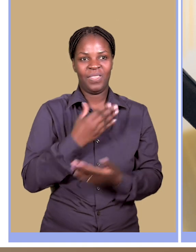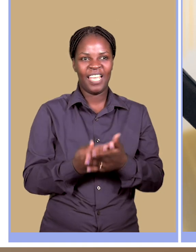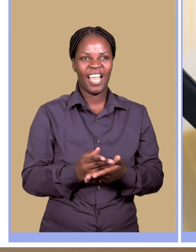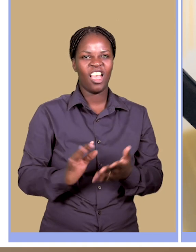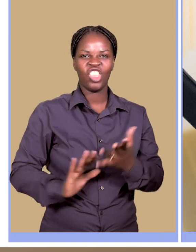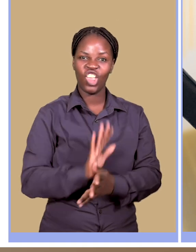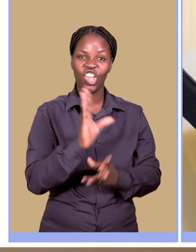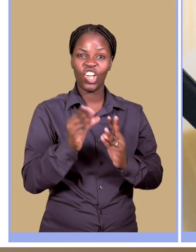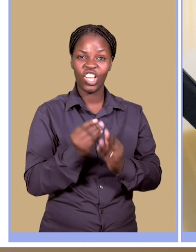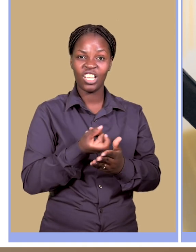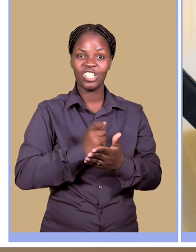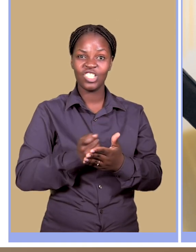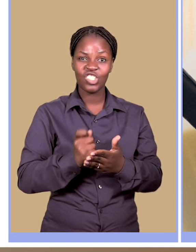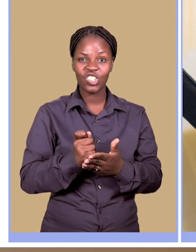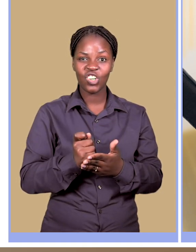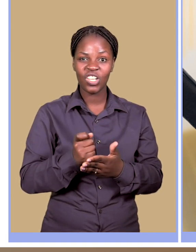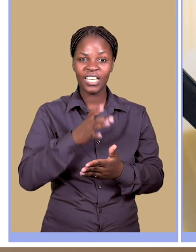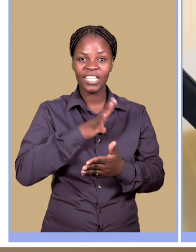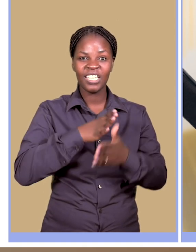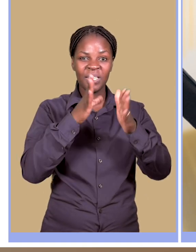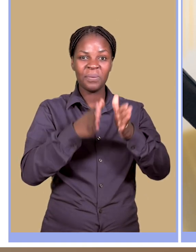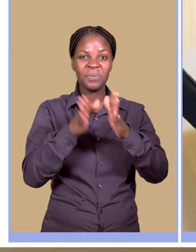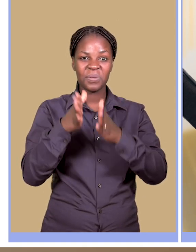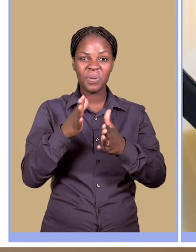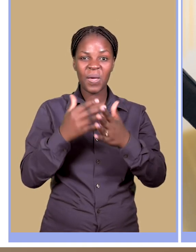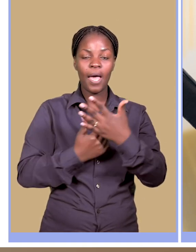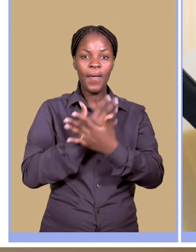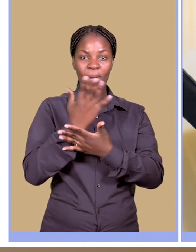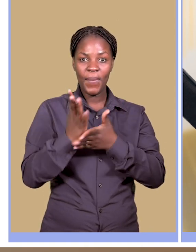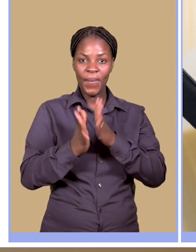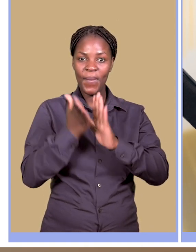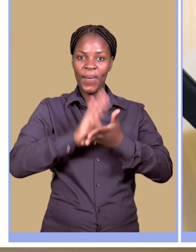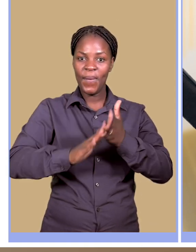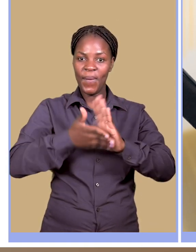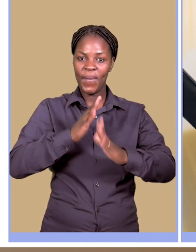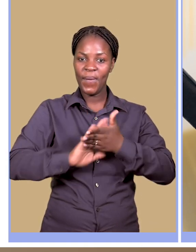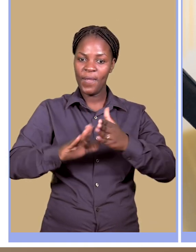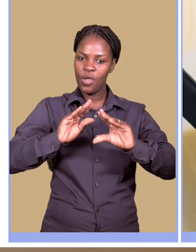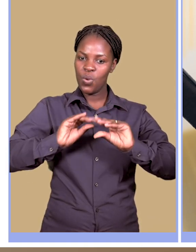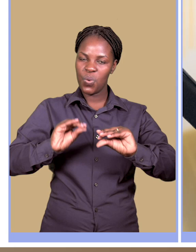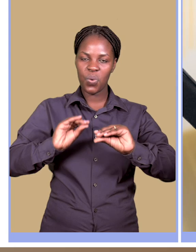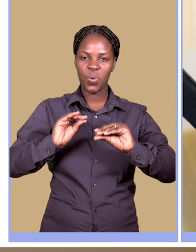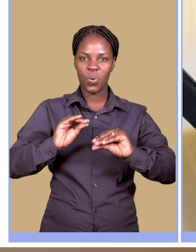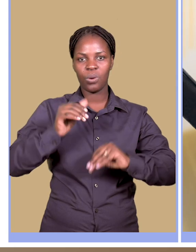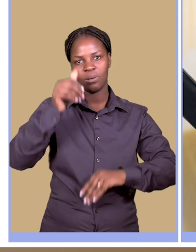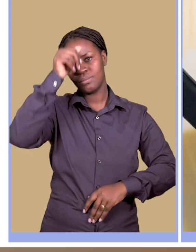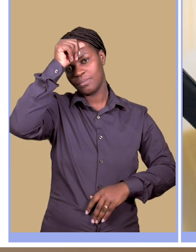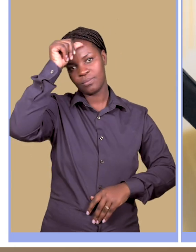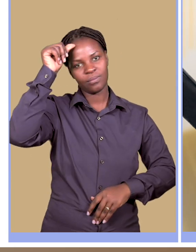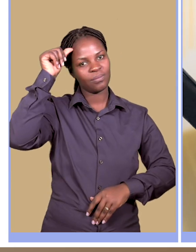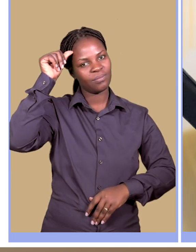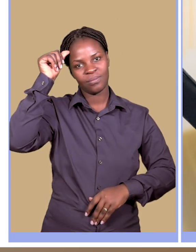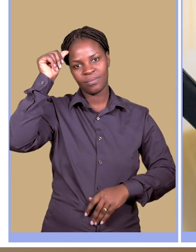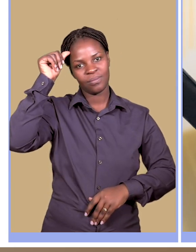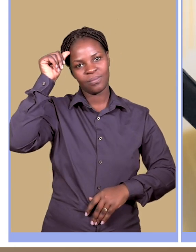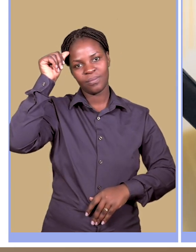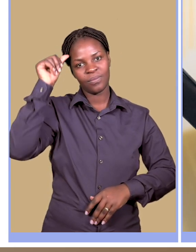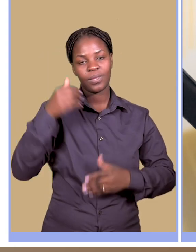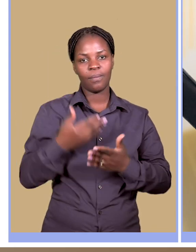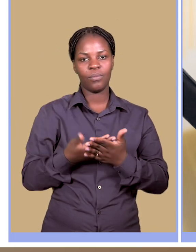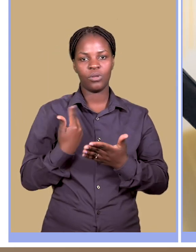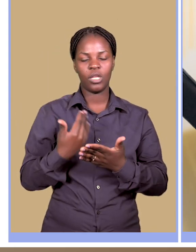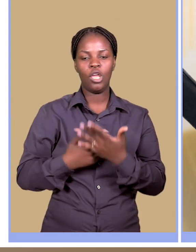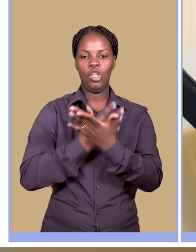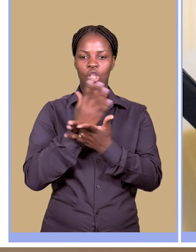fornecer em todas as escolas secundárias indivíduos abalizados na língua de sinais capazes de dar formação. Portanto,